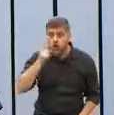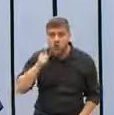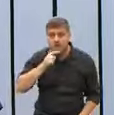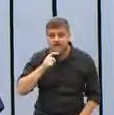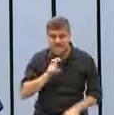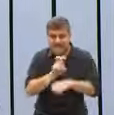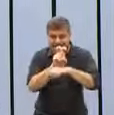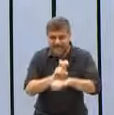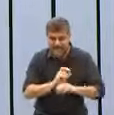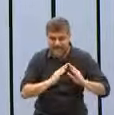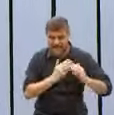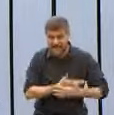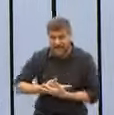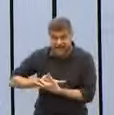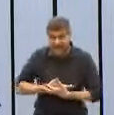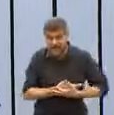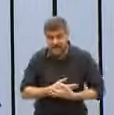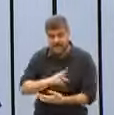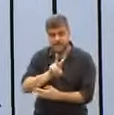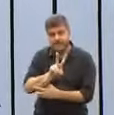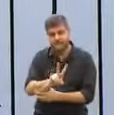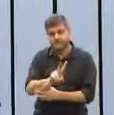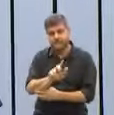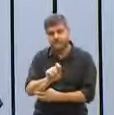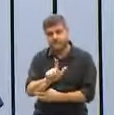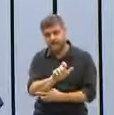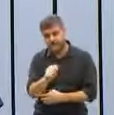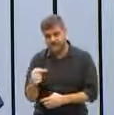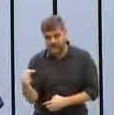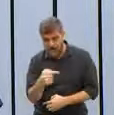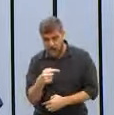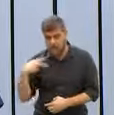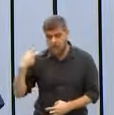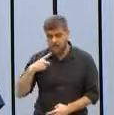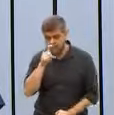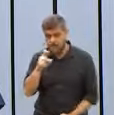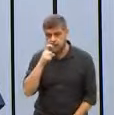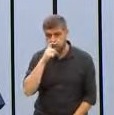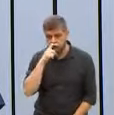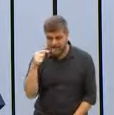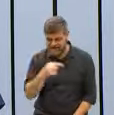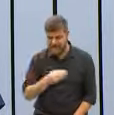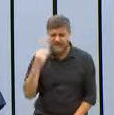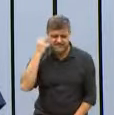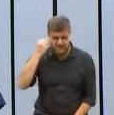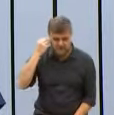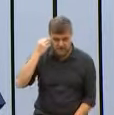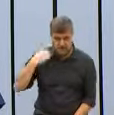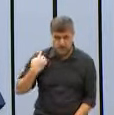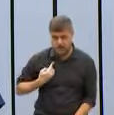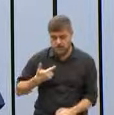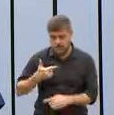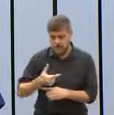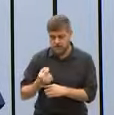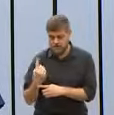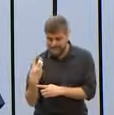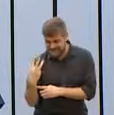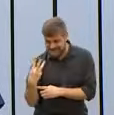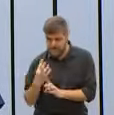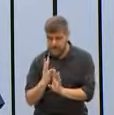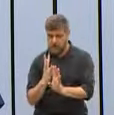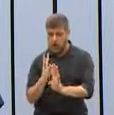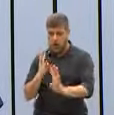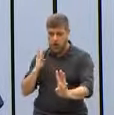só um dado, o vereador tem alguns mandatos, vai saber corroborar isso. Nós tínhamos em 2013 uma